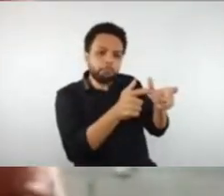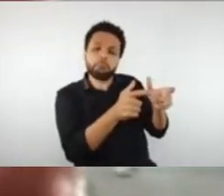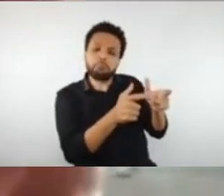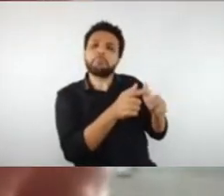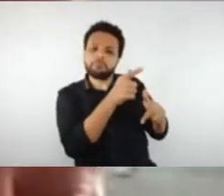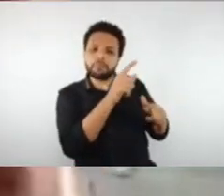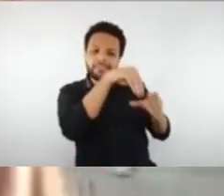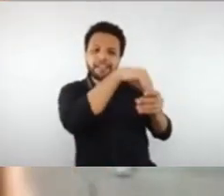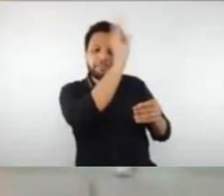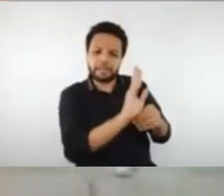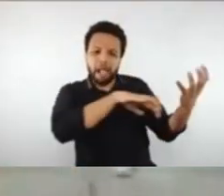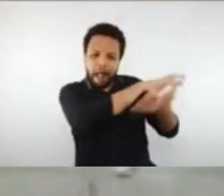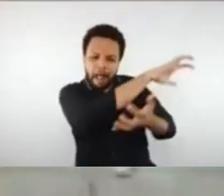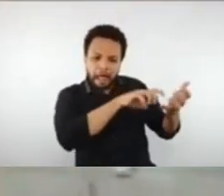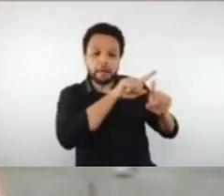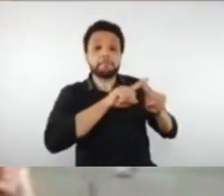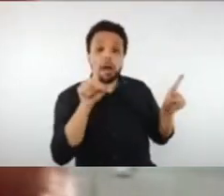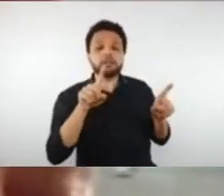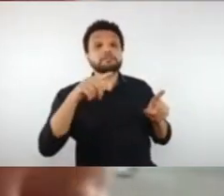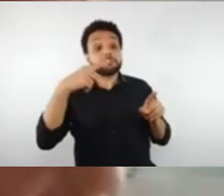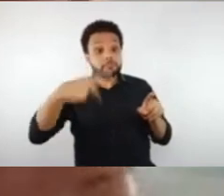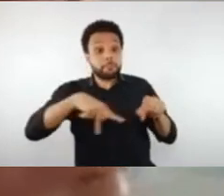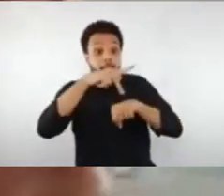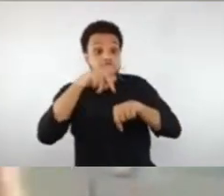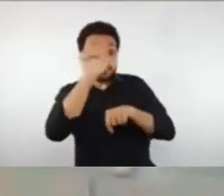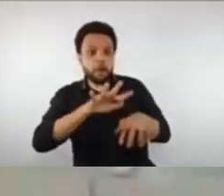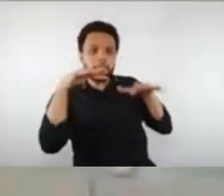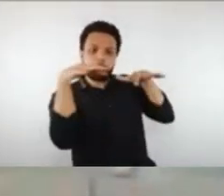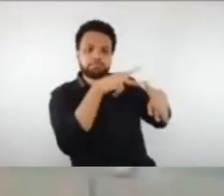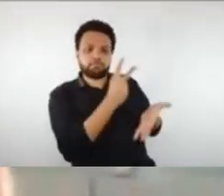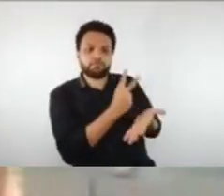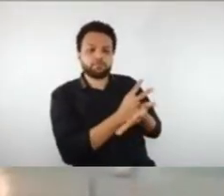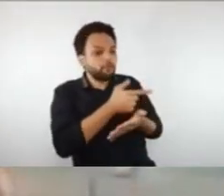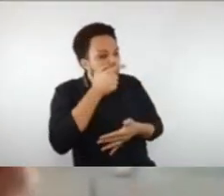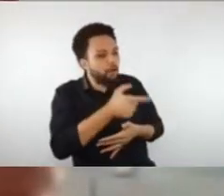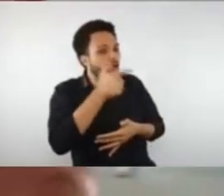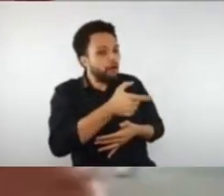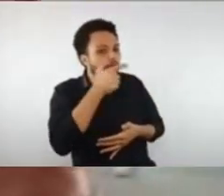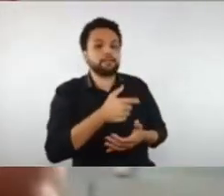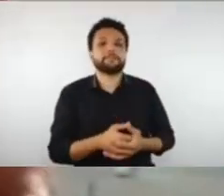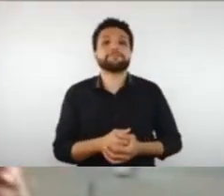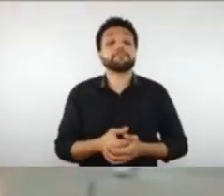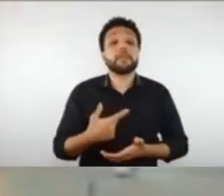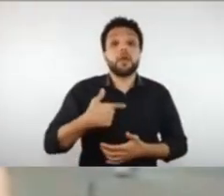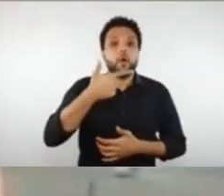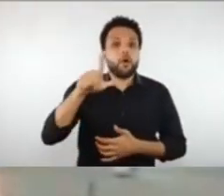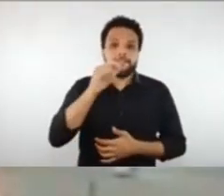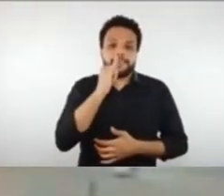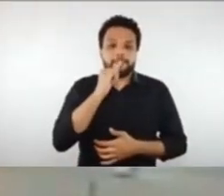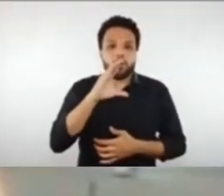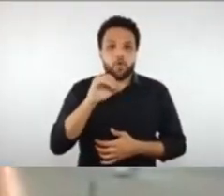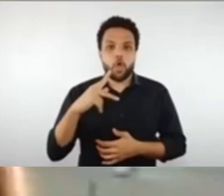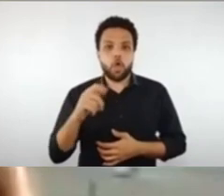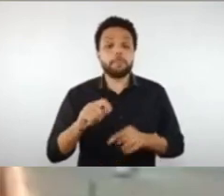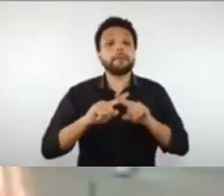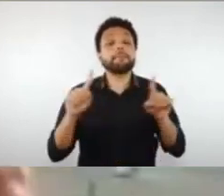soft power, um pequeno exemplo, também tirado de 2014, não vou citar o exemplo da Copa, mas do Festival de